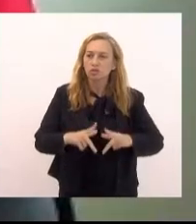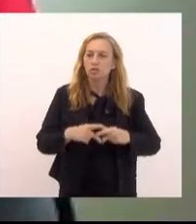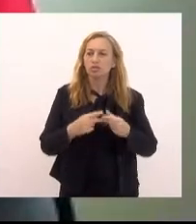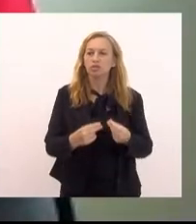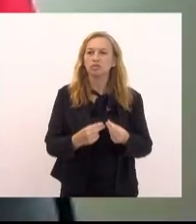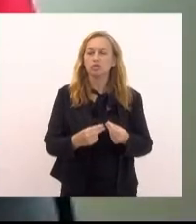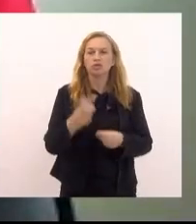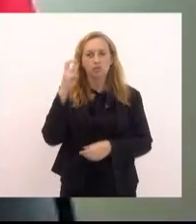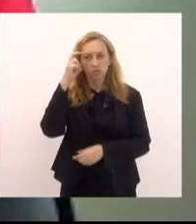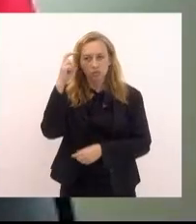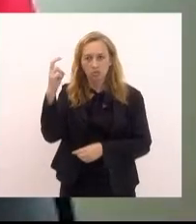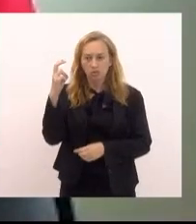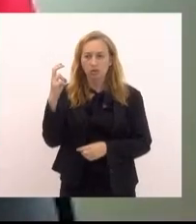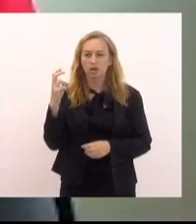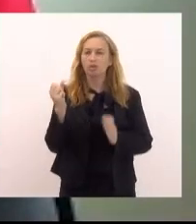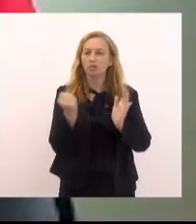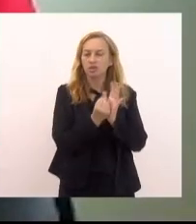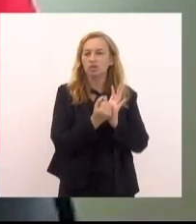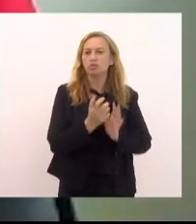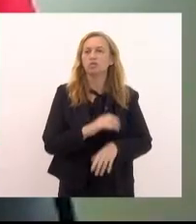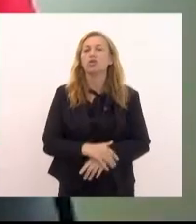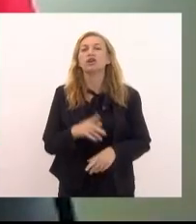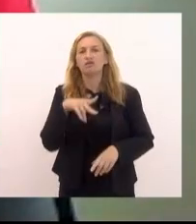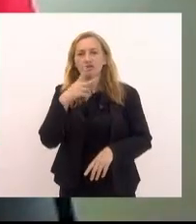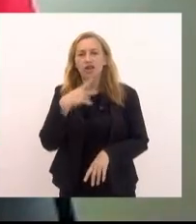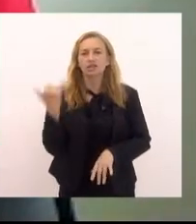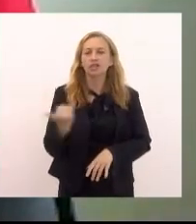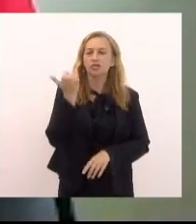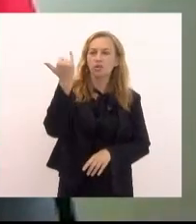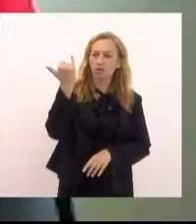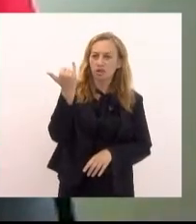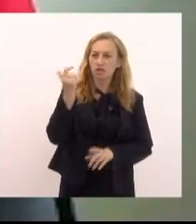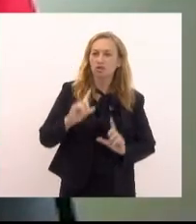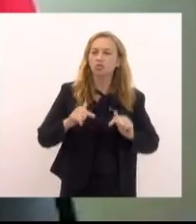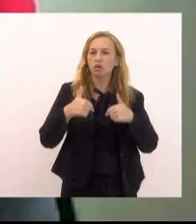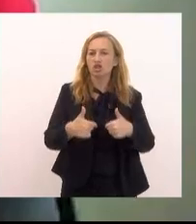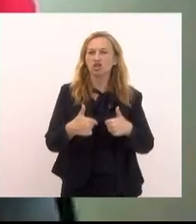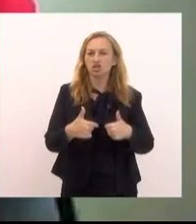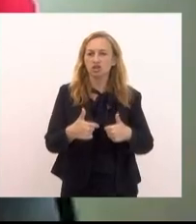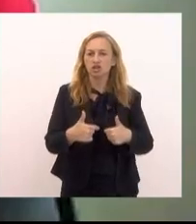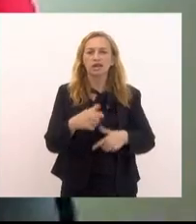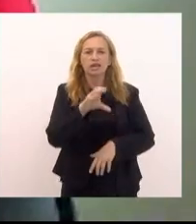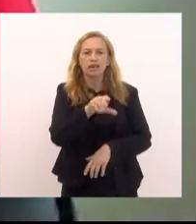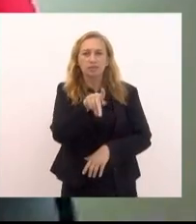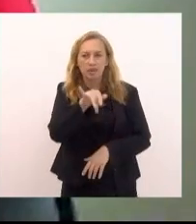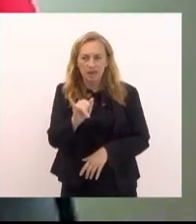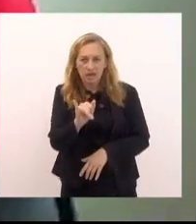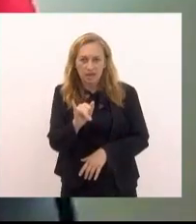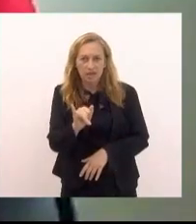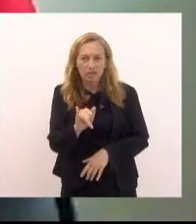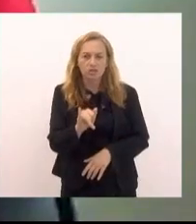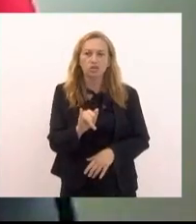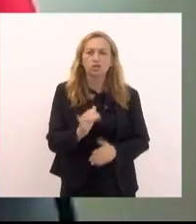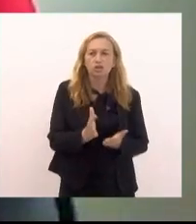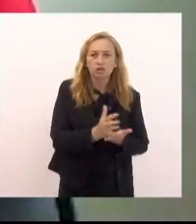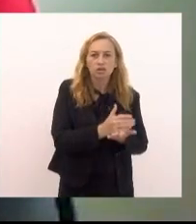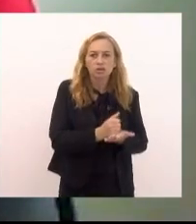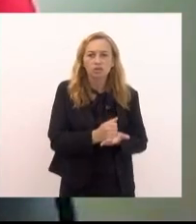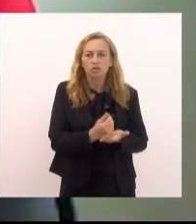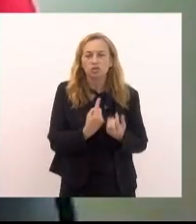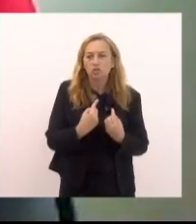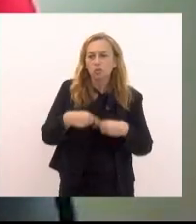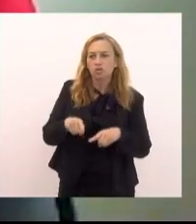cultural e material, e aí falando, né, da importância da ação da CPI que apura os casos de